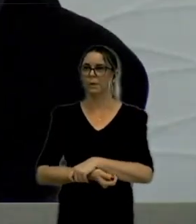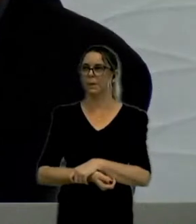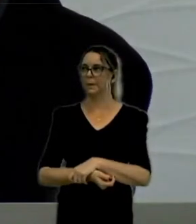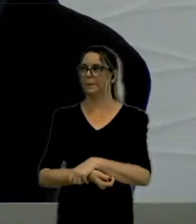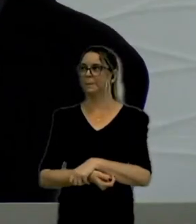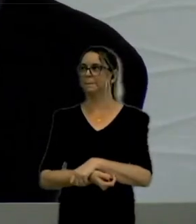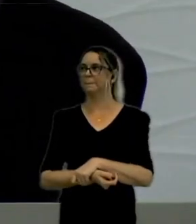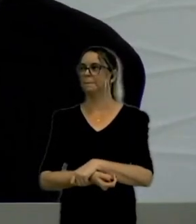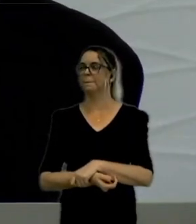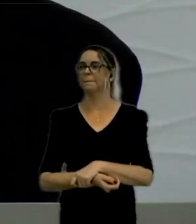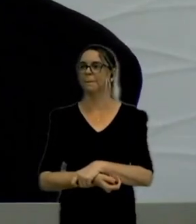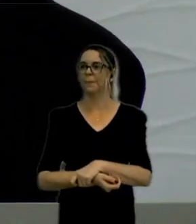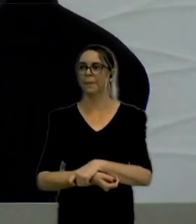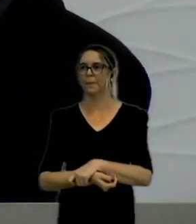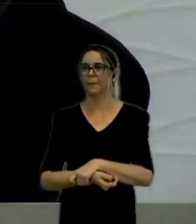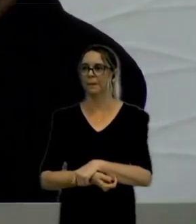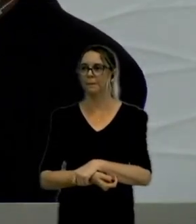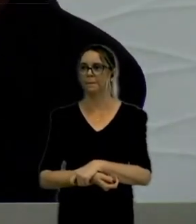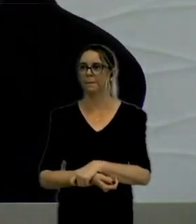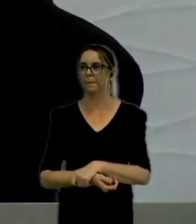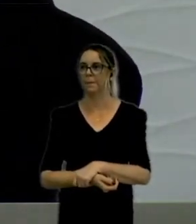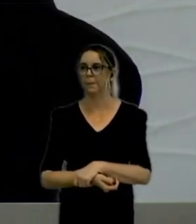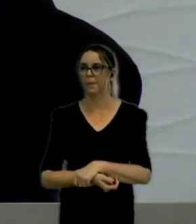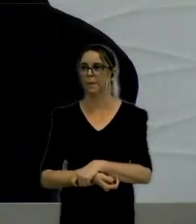Não estava na reunião, não.